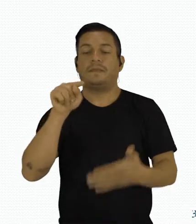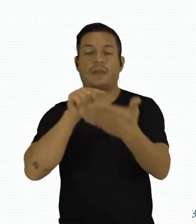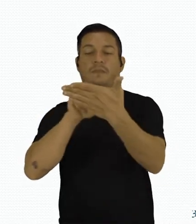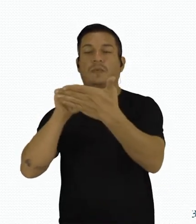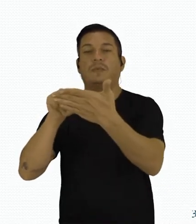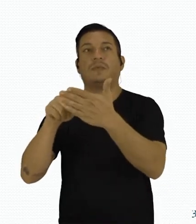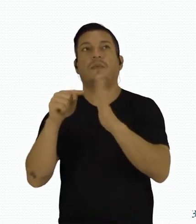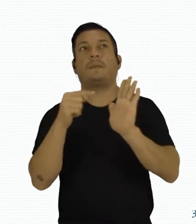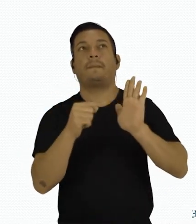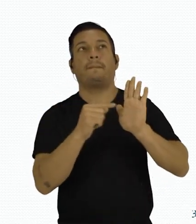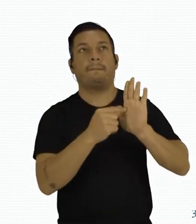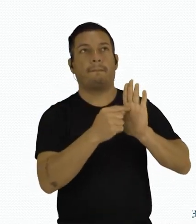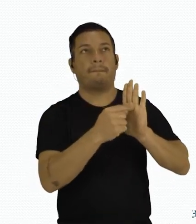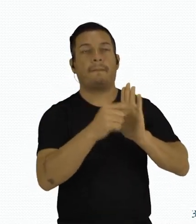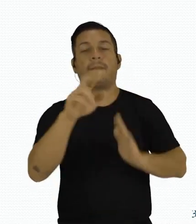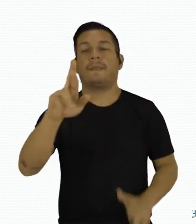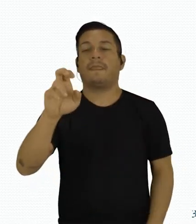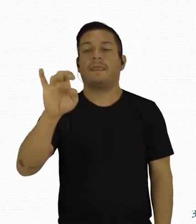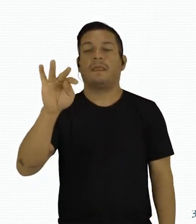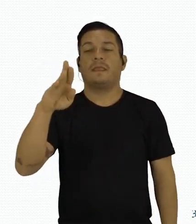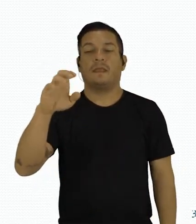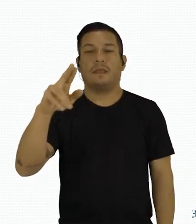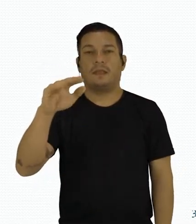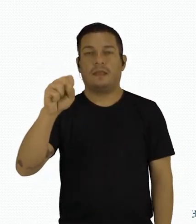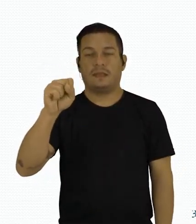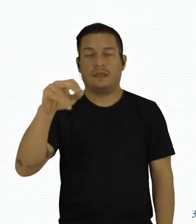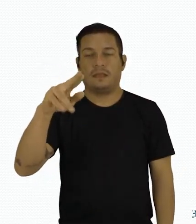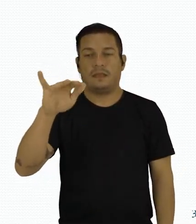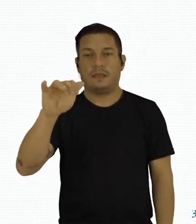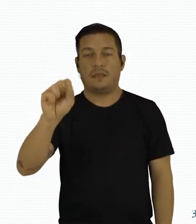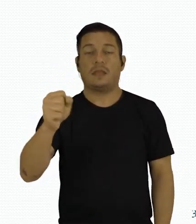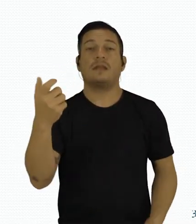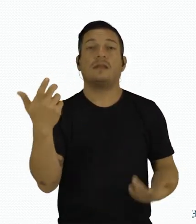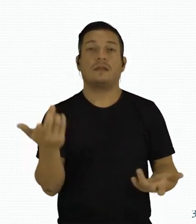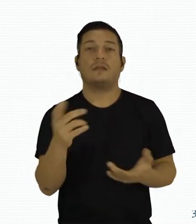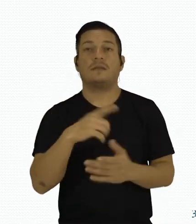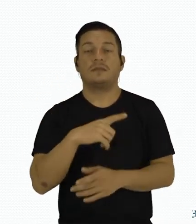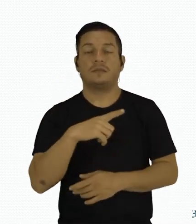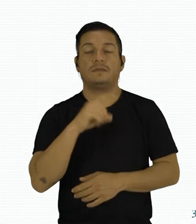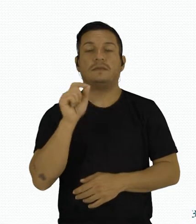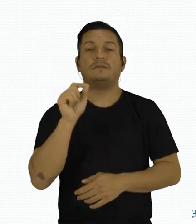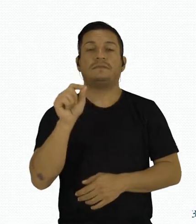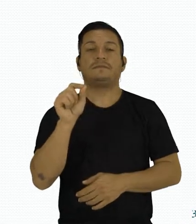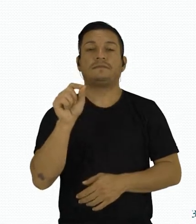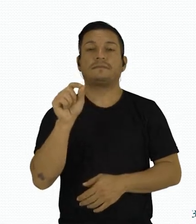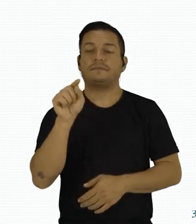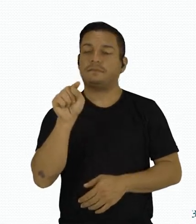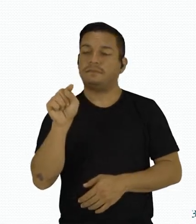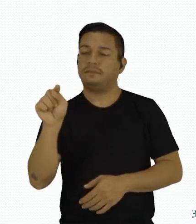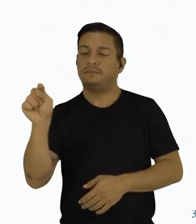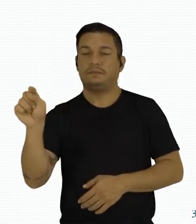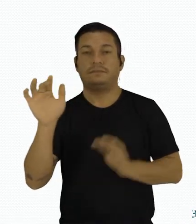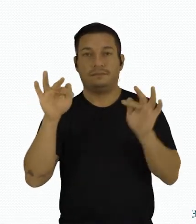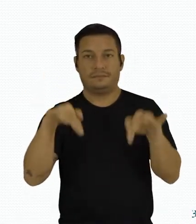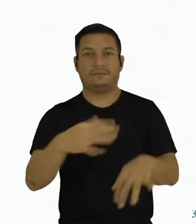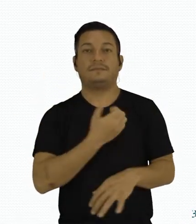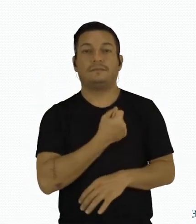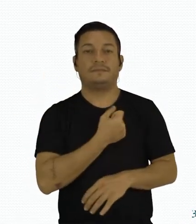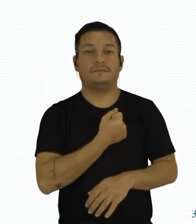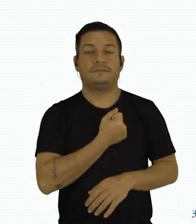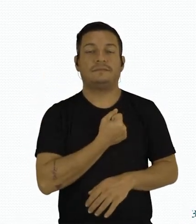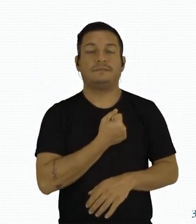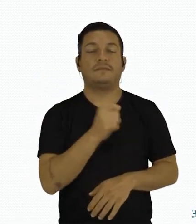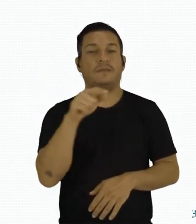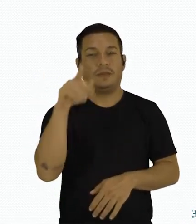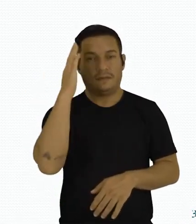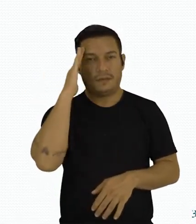ideia de infinito para nós, né? A mesma coisa acontece com dízima periódica. Então, quando tiver reticências no final do número, você